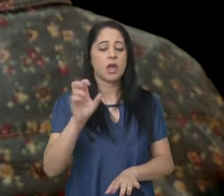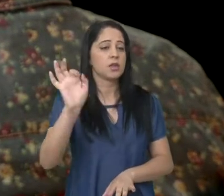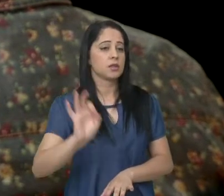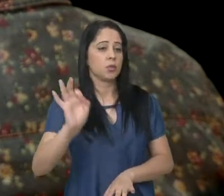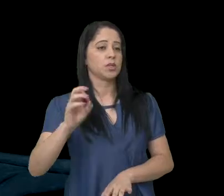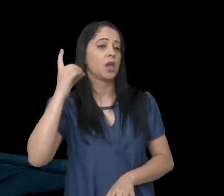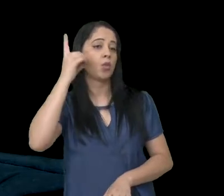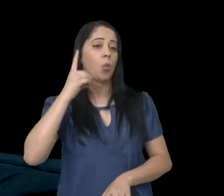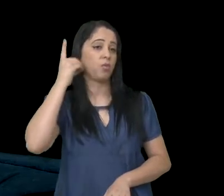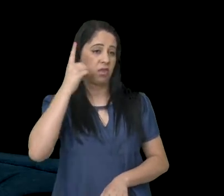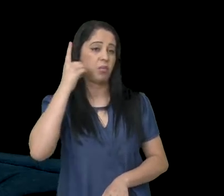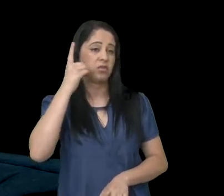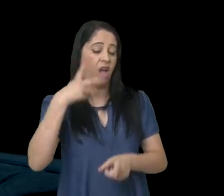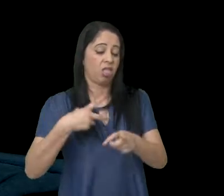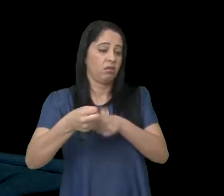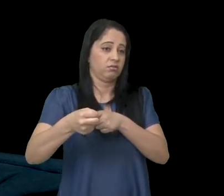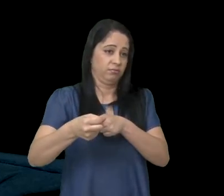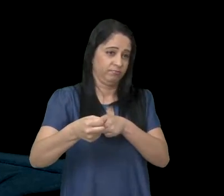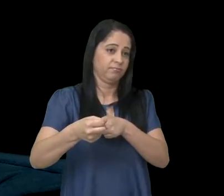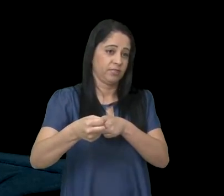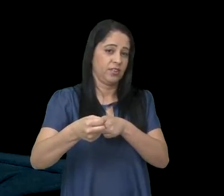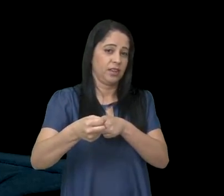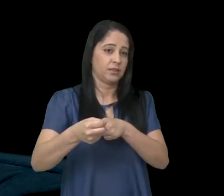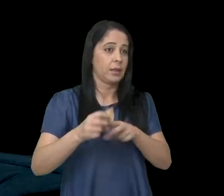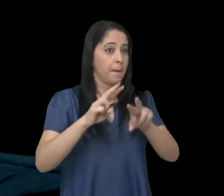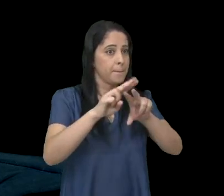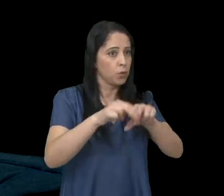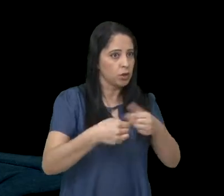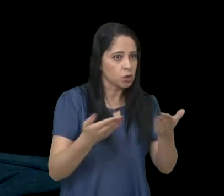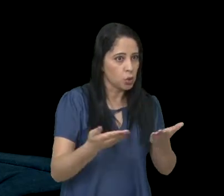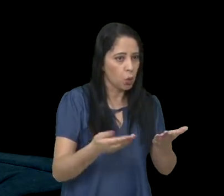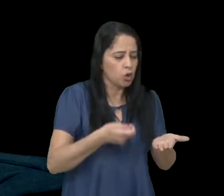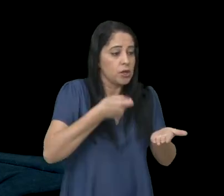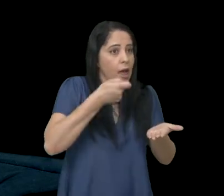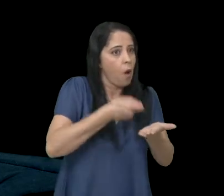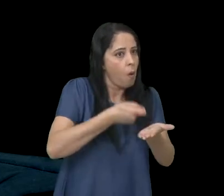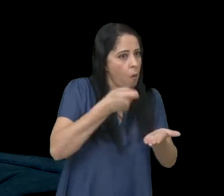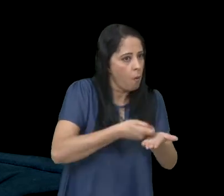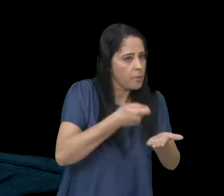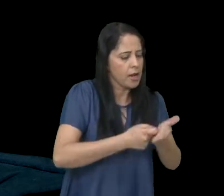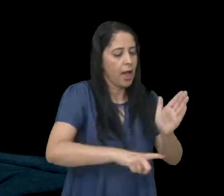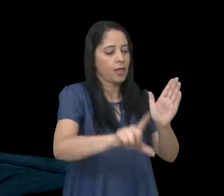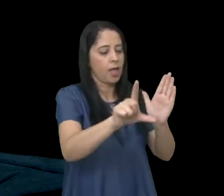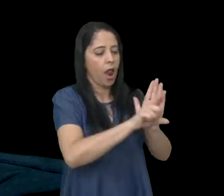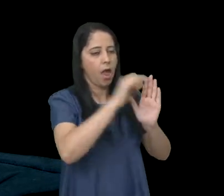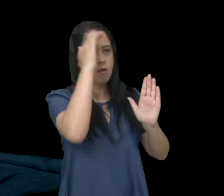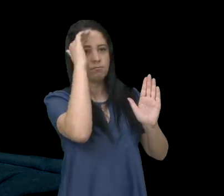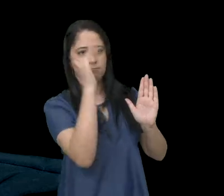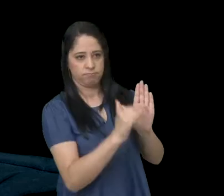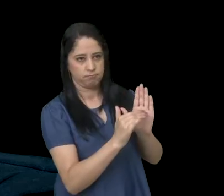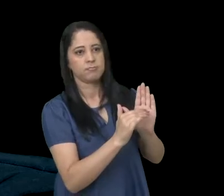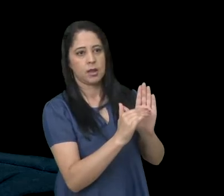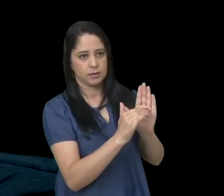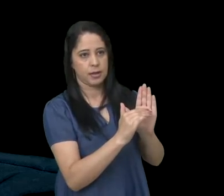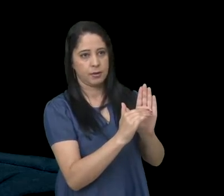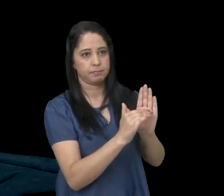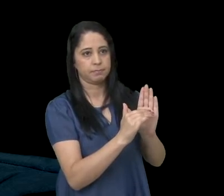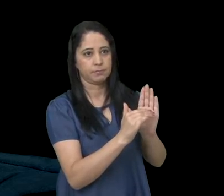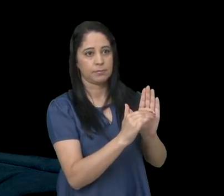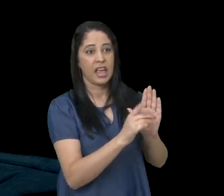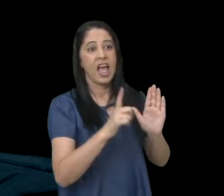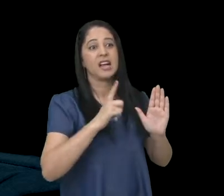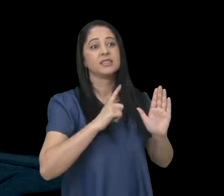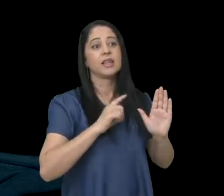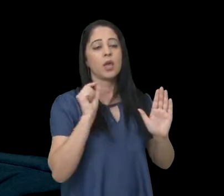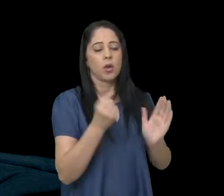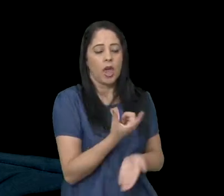deputadas eleitas, por isso hoje nós temos a obrigatoriedade, né, do financiamento público de